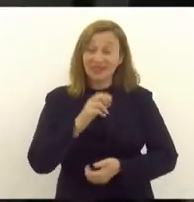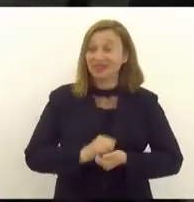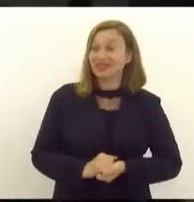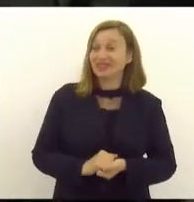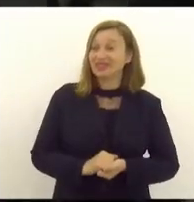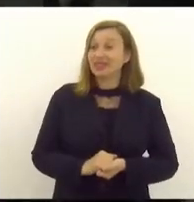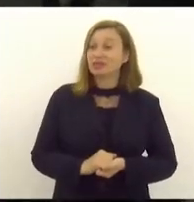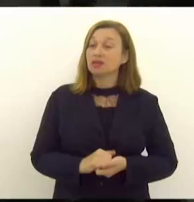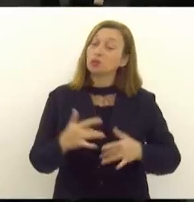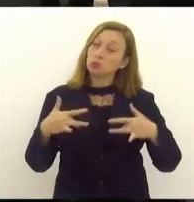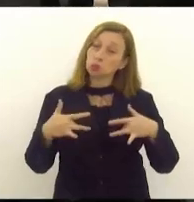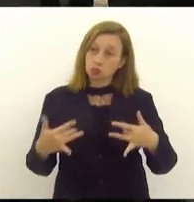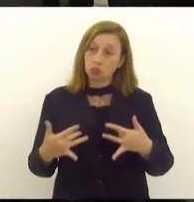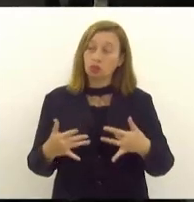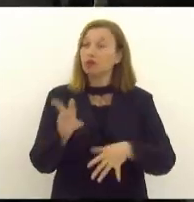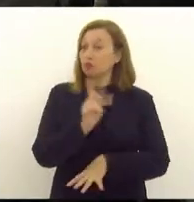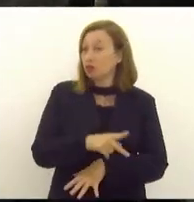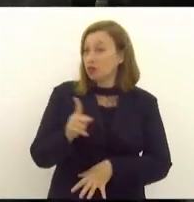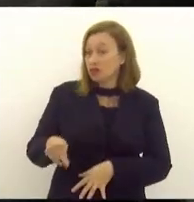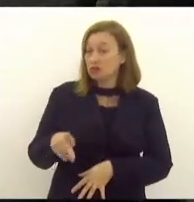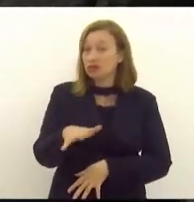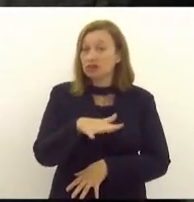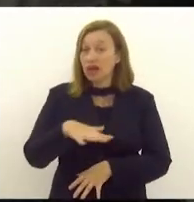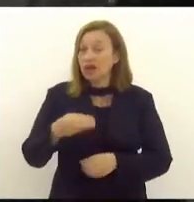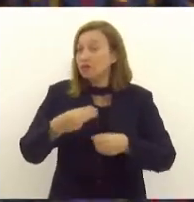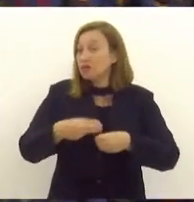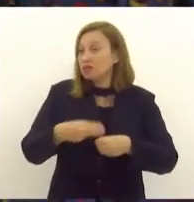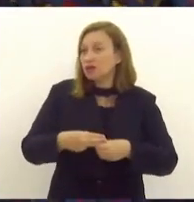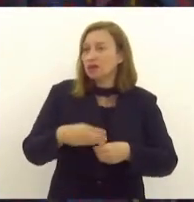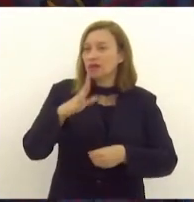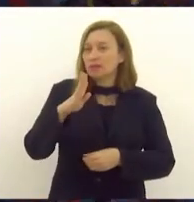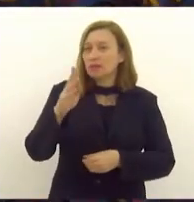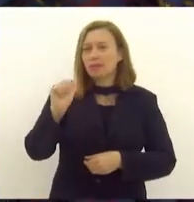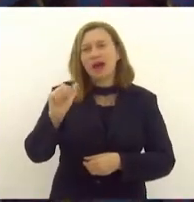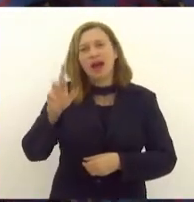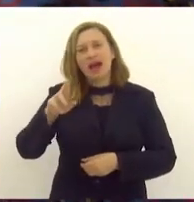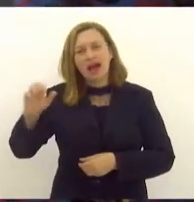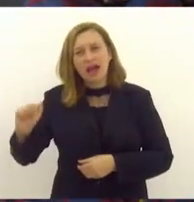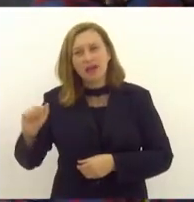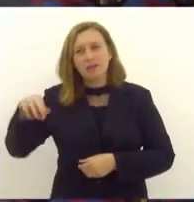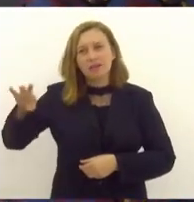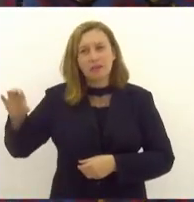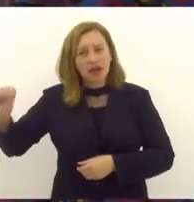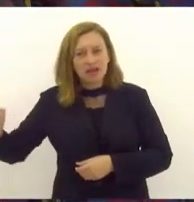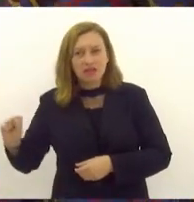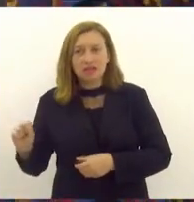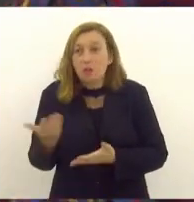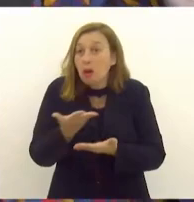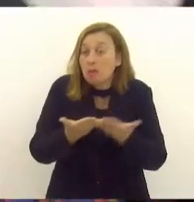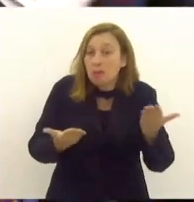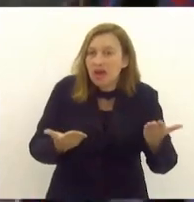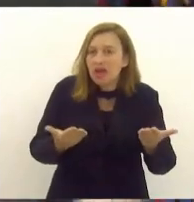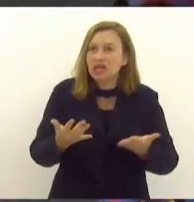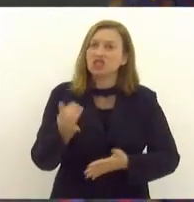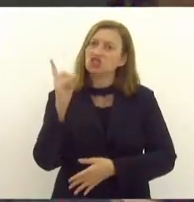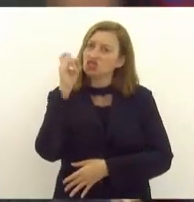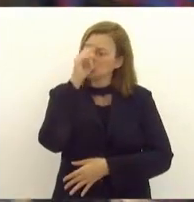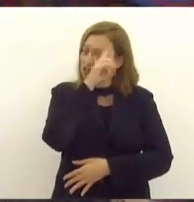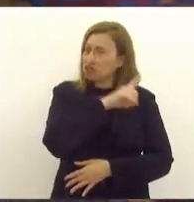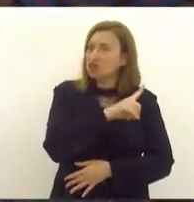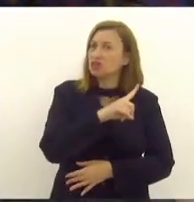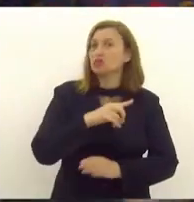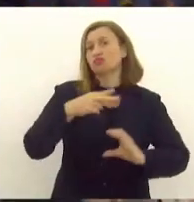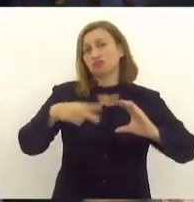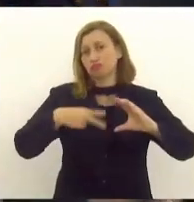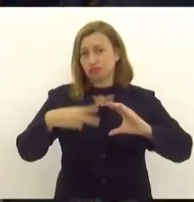aqui solidariedade aos professores da rede municipal de Barra Mansa que tiveram uma derrota extremamente dura de Leal na câmera